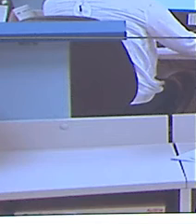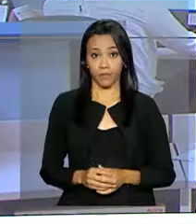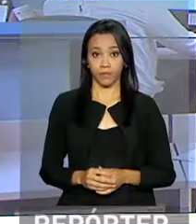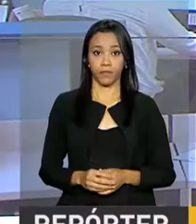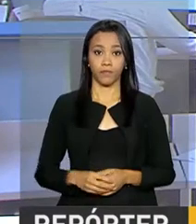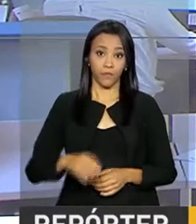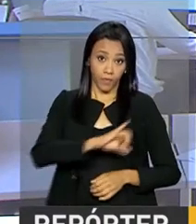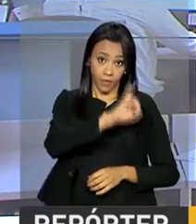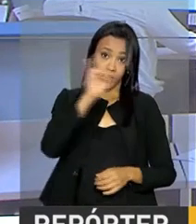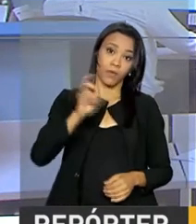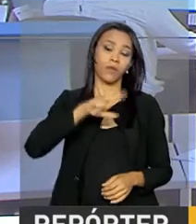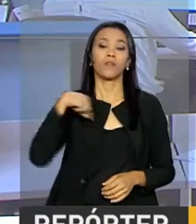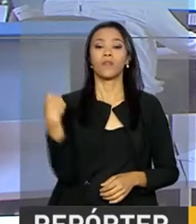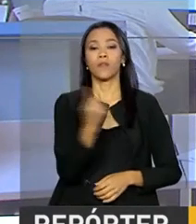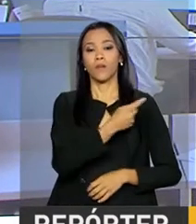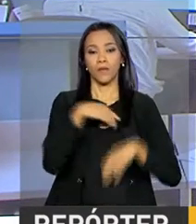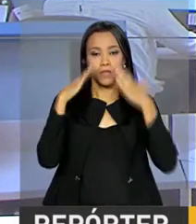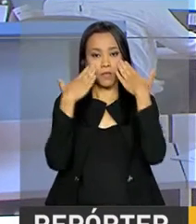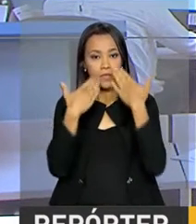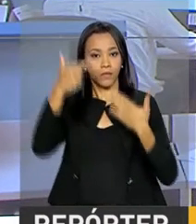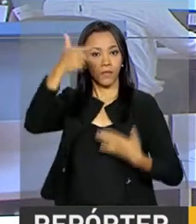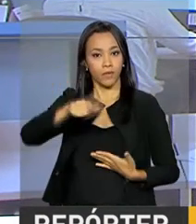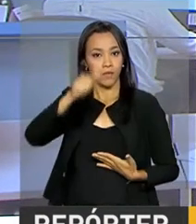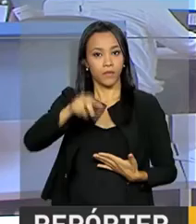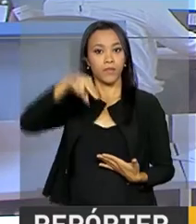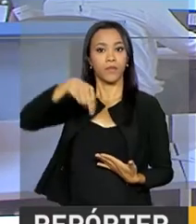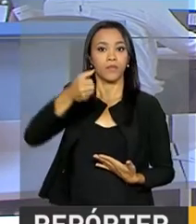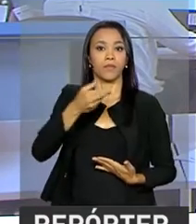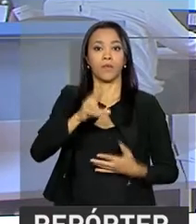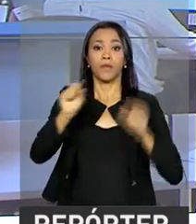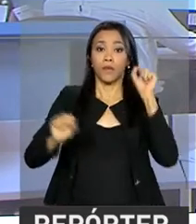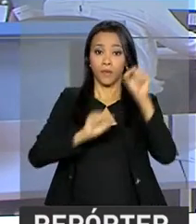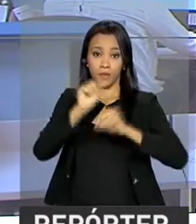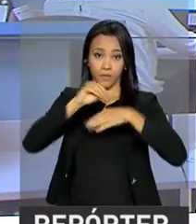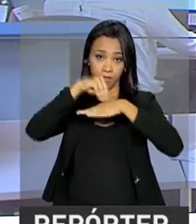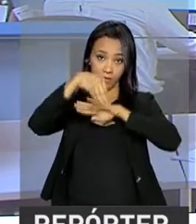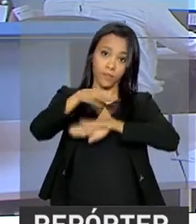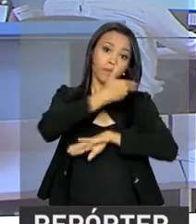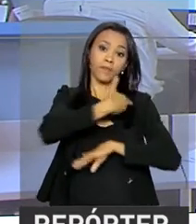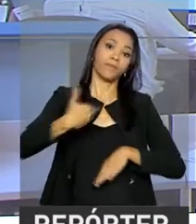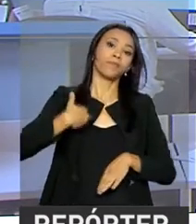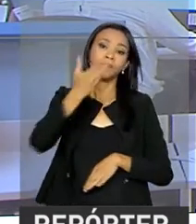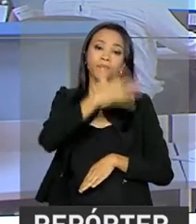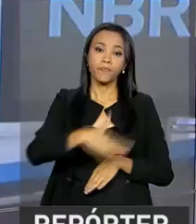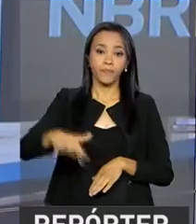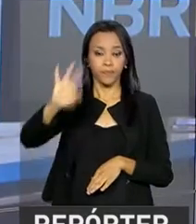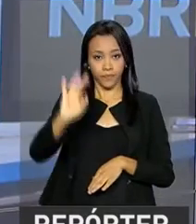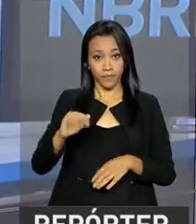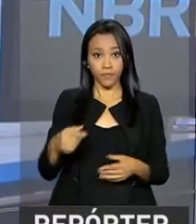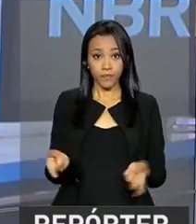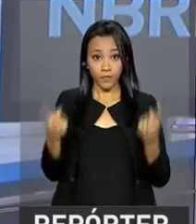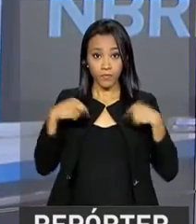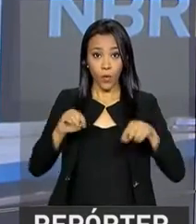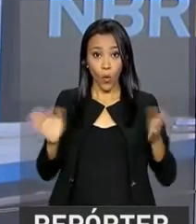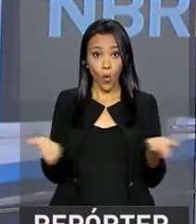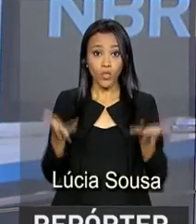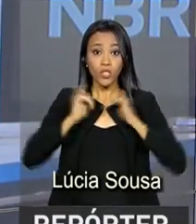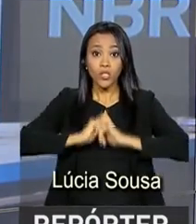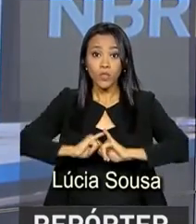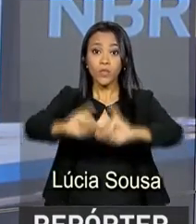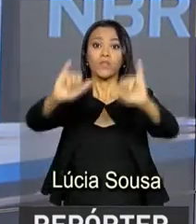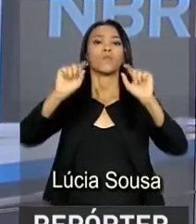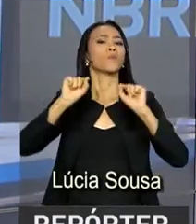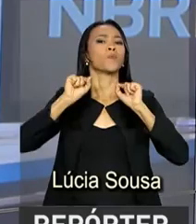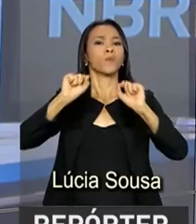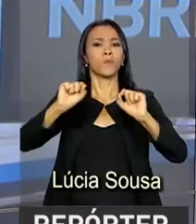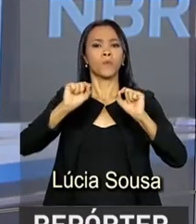lá estamos de volta com mais uma edição do repórter nbr e as notícias do governo federal sai hoje o resultado do processo